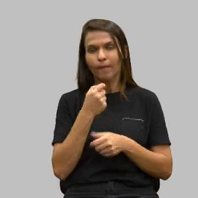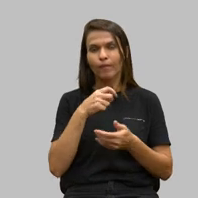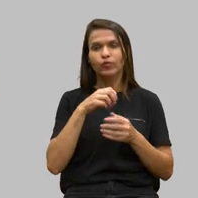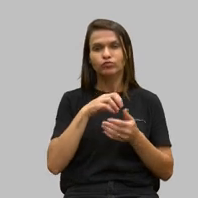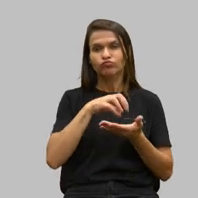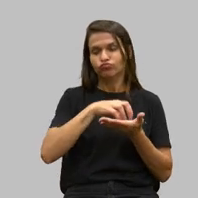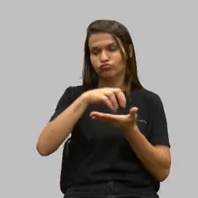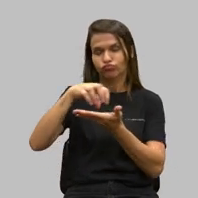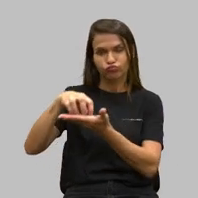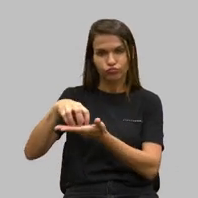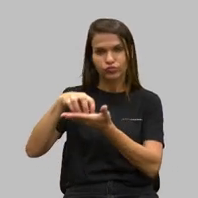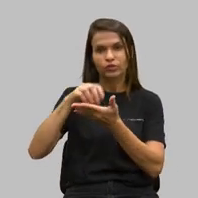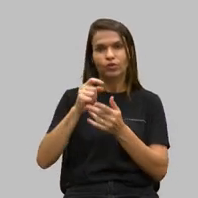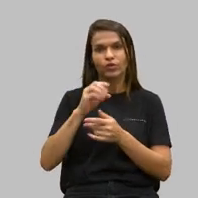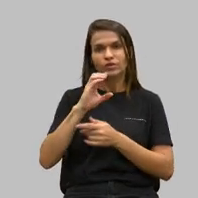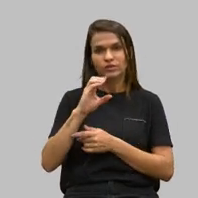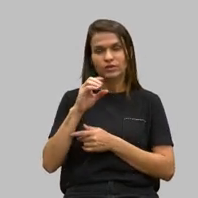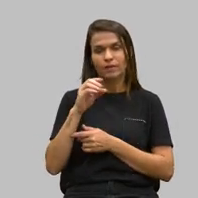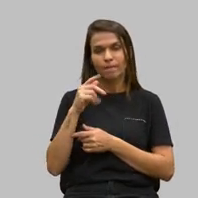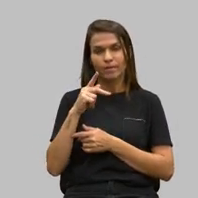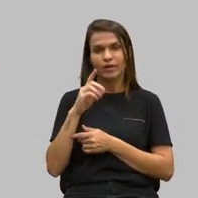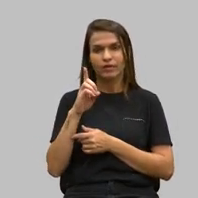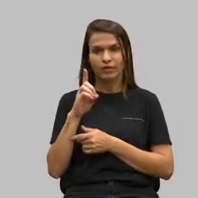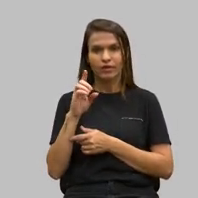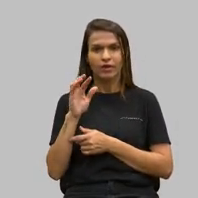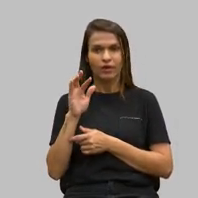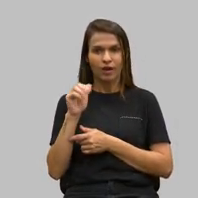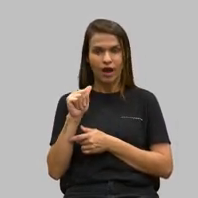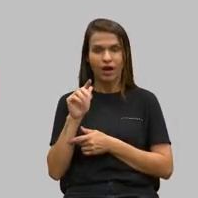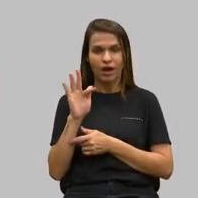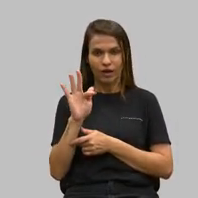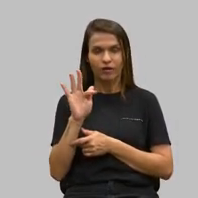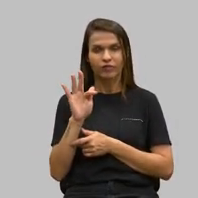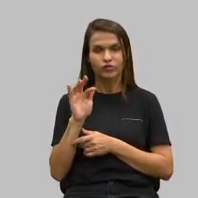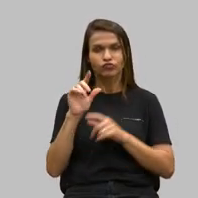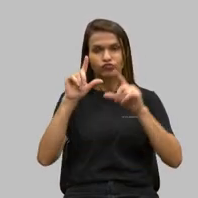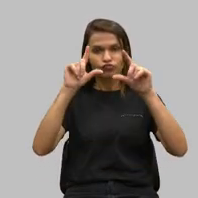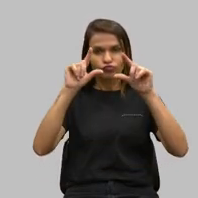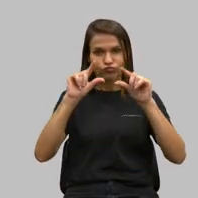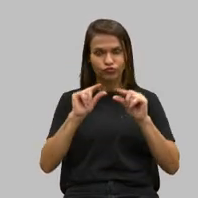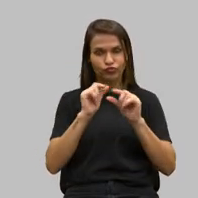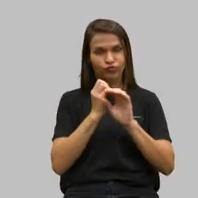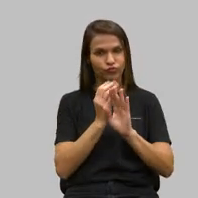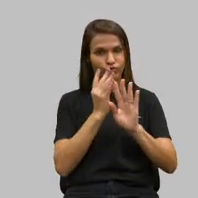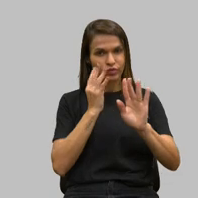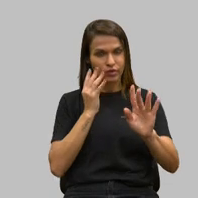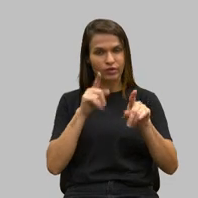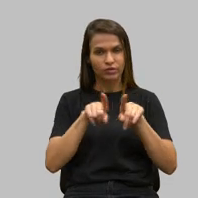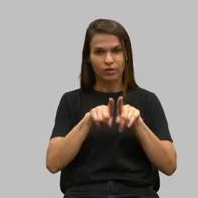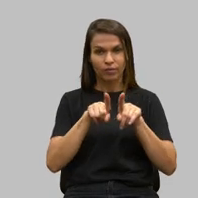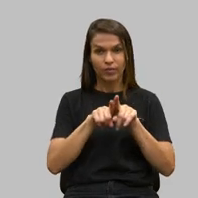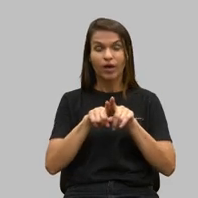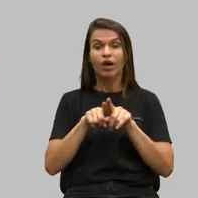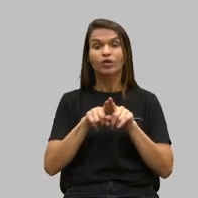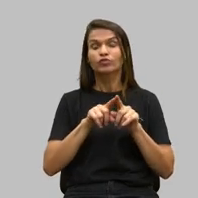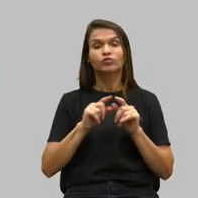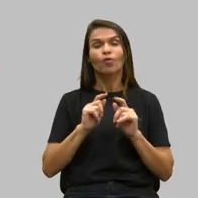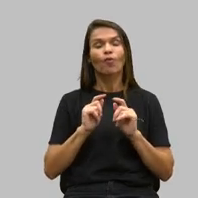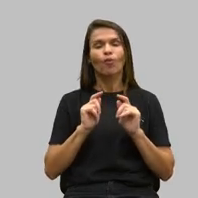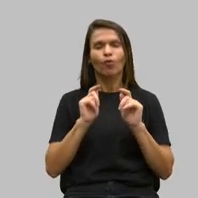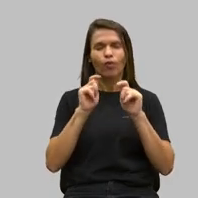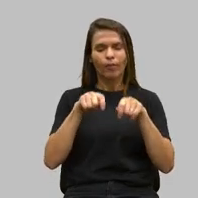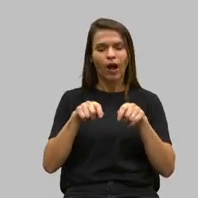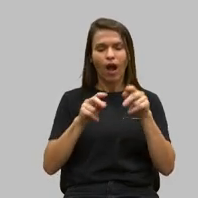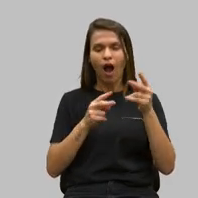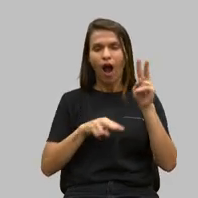com o PDCAF, e agora nós fizemos uma ação de redução de fila, então nós aumentamos muita capacidade de avaliação,